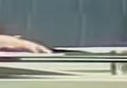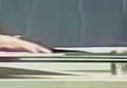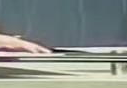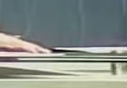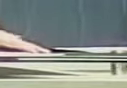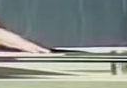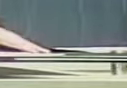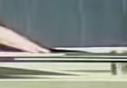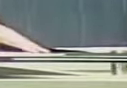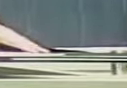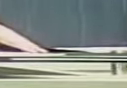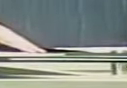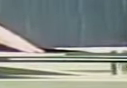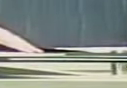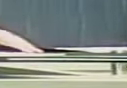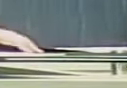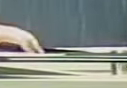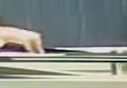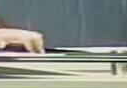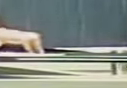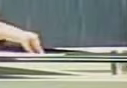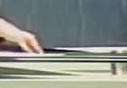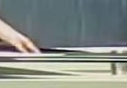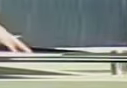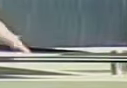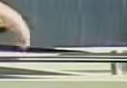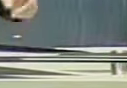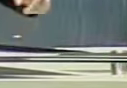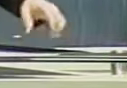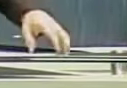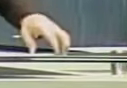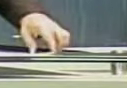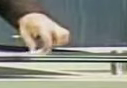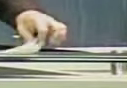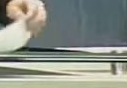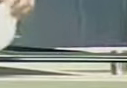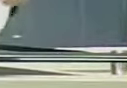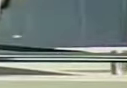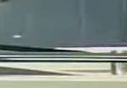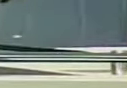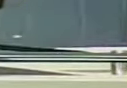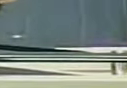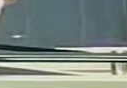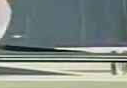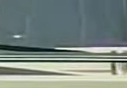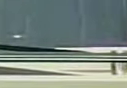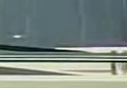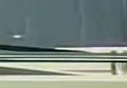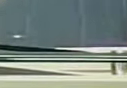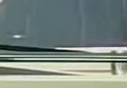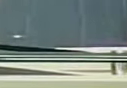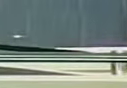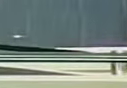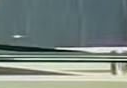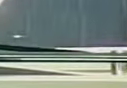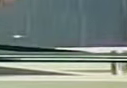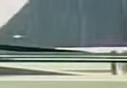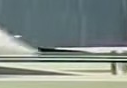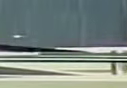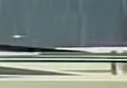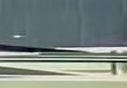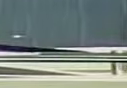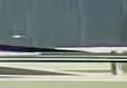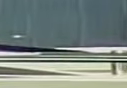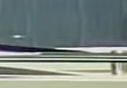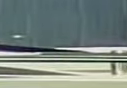Público Federal informam não ter viabilidade técnica nem operacional, informam que o projeto